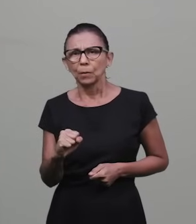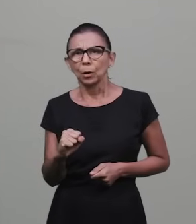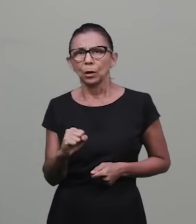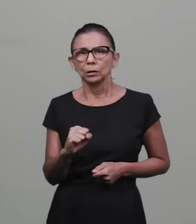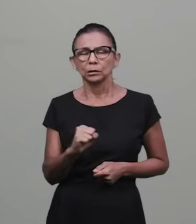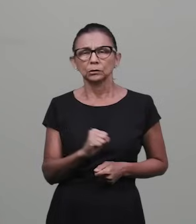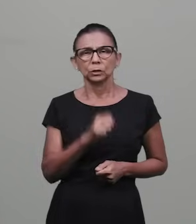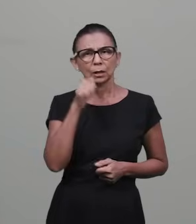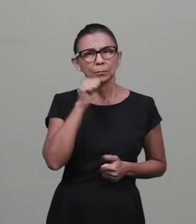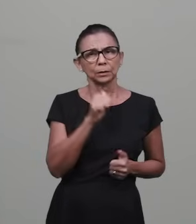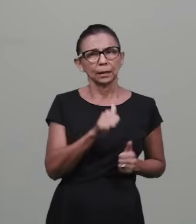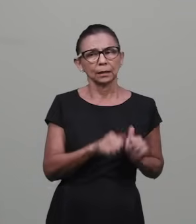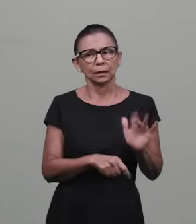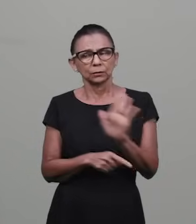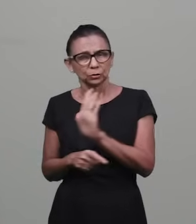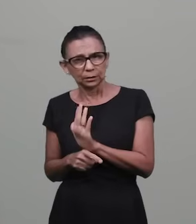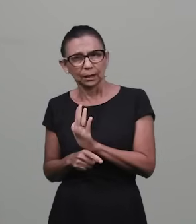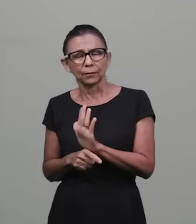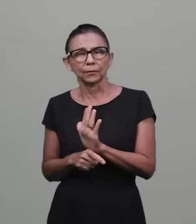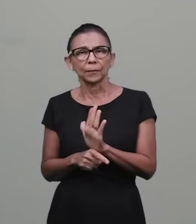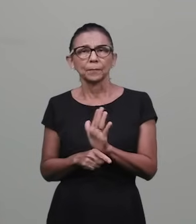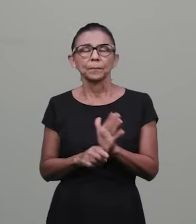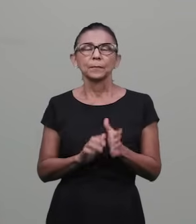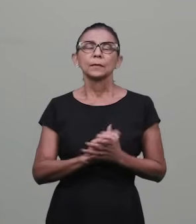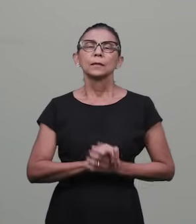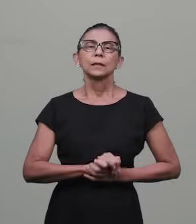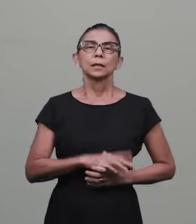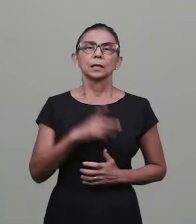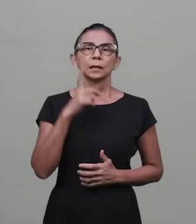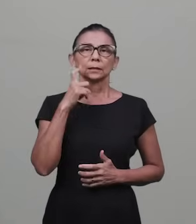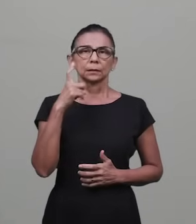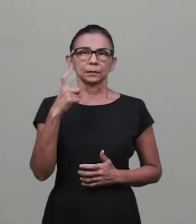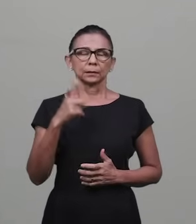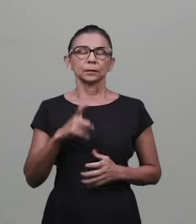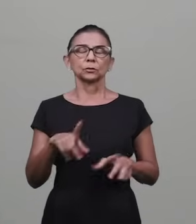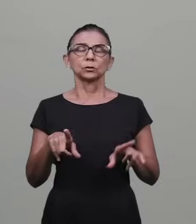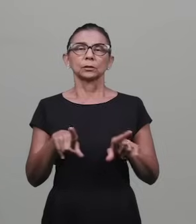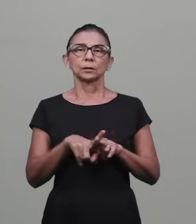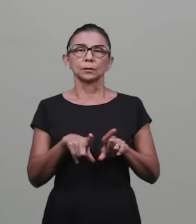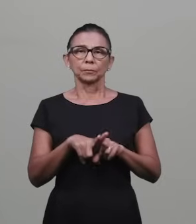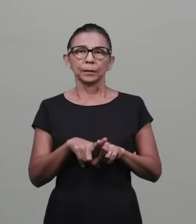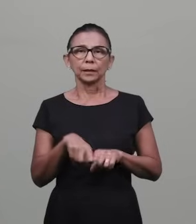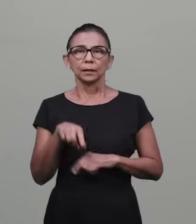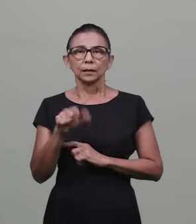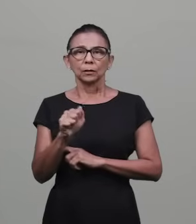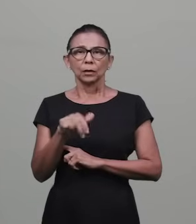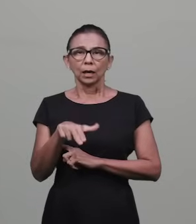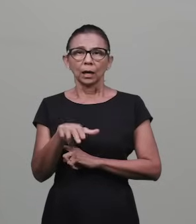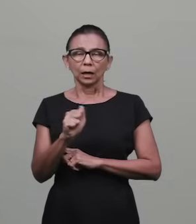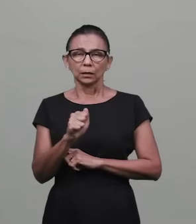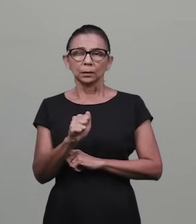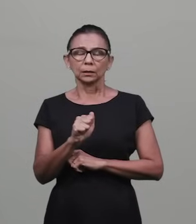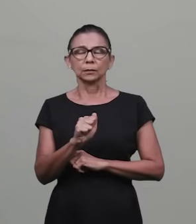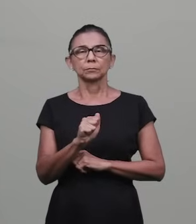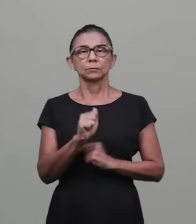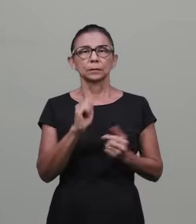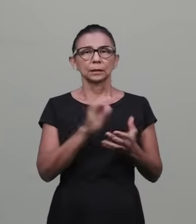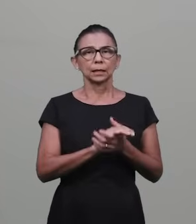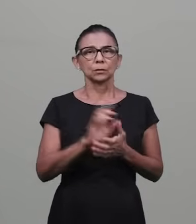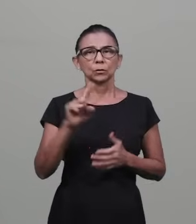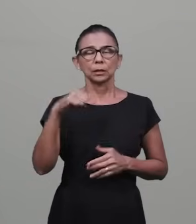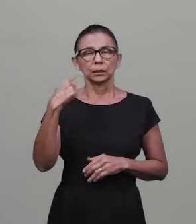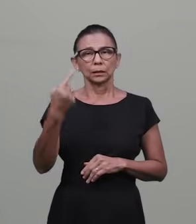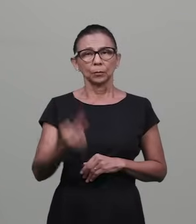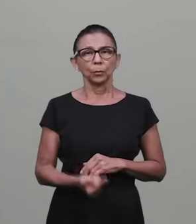quê, deixou de usar joias, foi, podemos dizer assim, uma questão pessoal dela, podemos dizer assim, né? Então ela deixou de usar